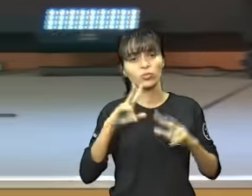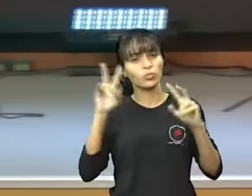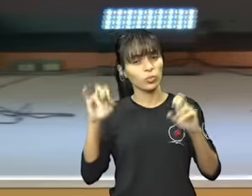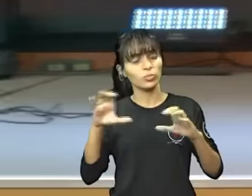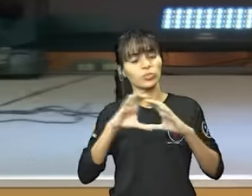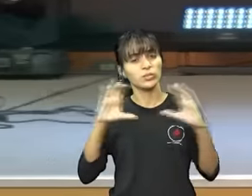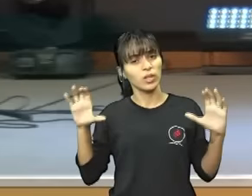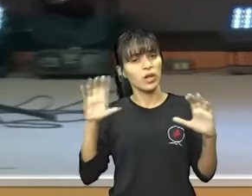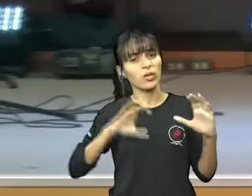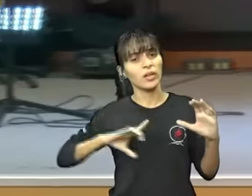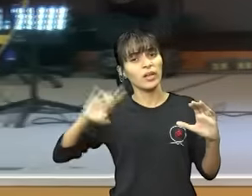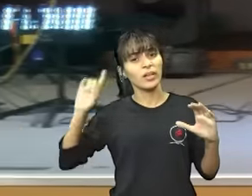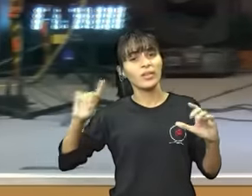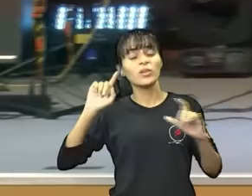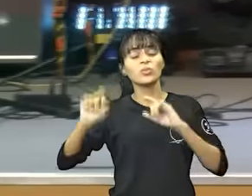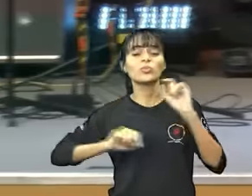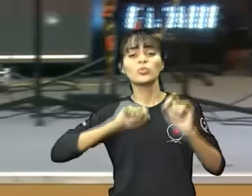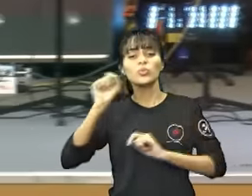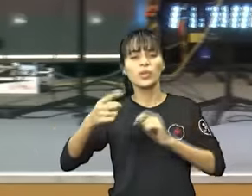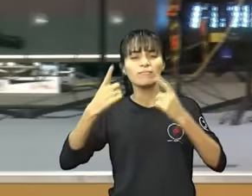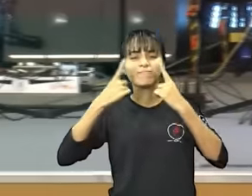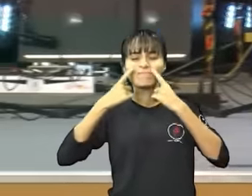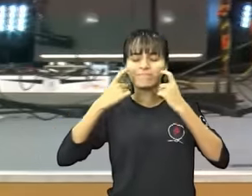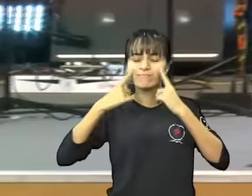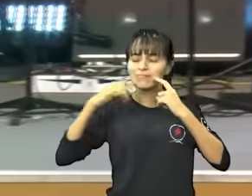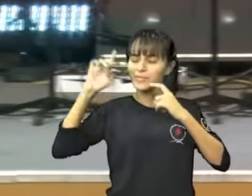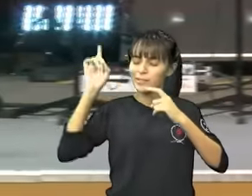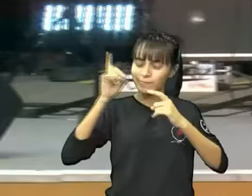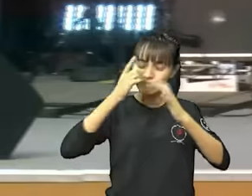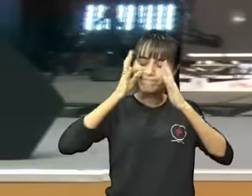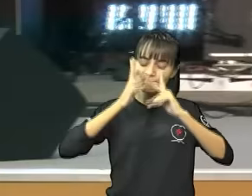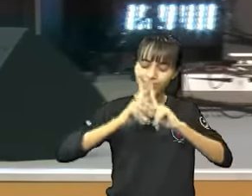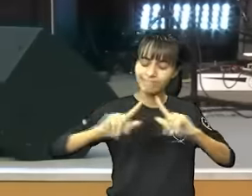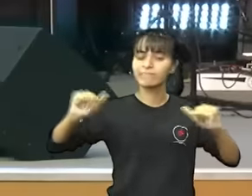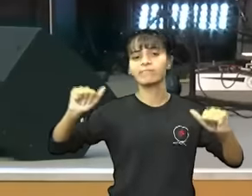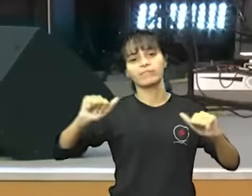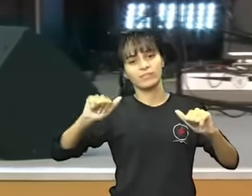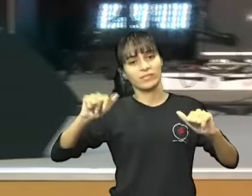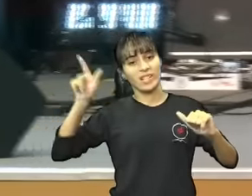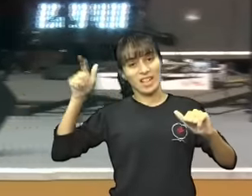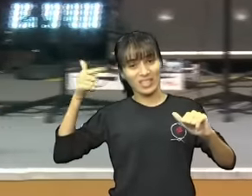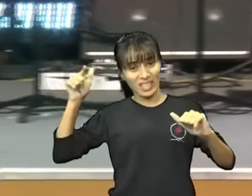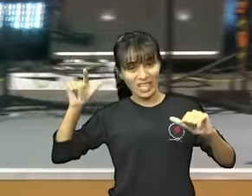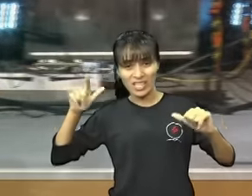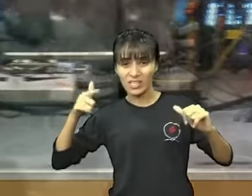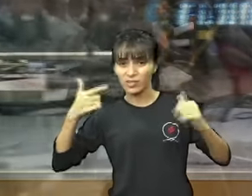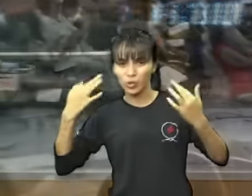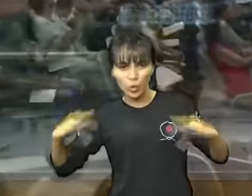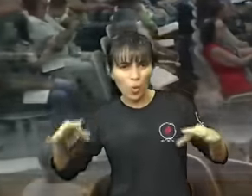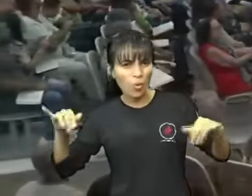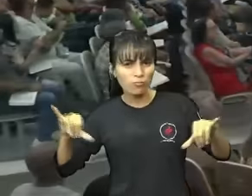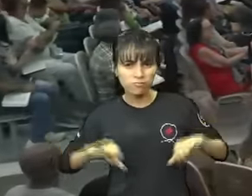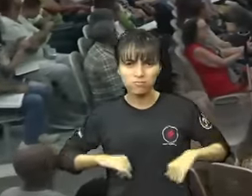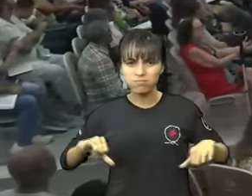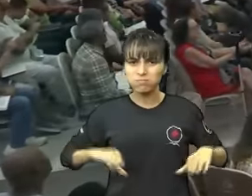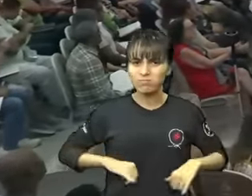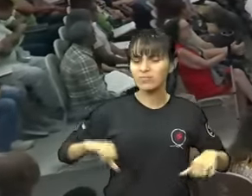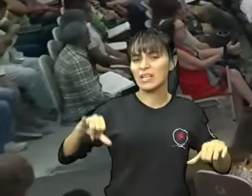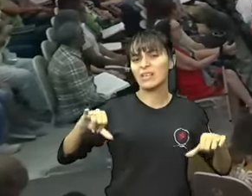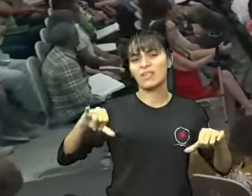e Deus limpará dos seus olhos toda a lágrima lá não vai haver dor não vai haver